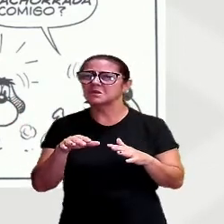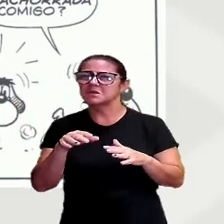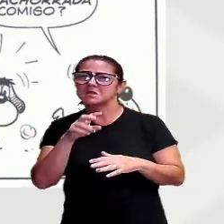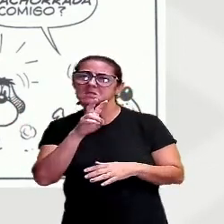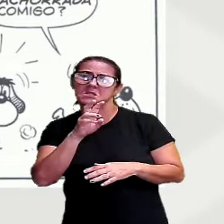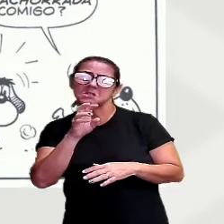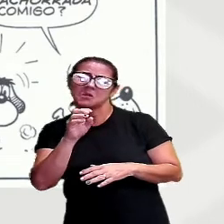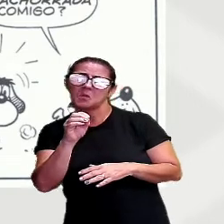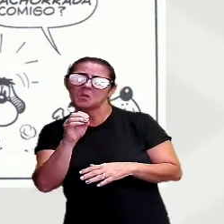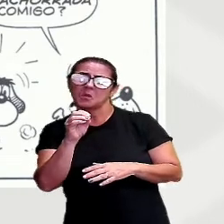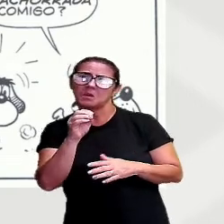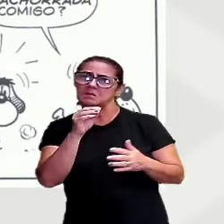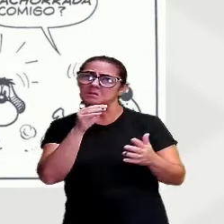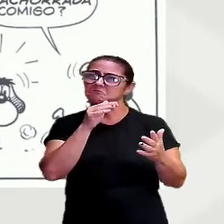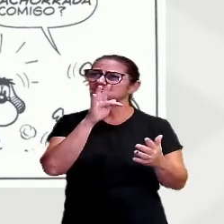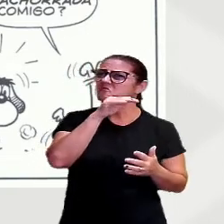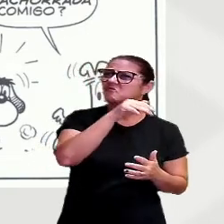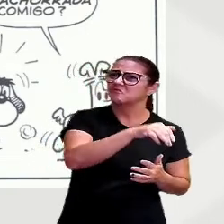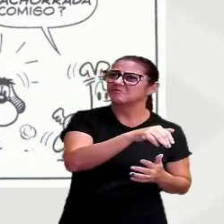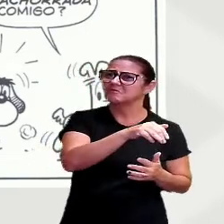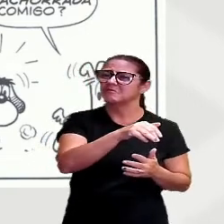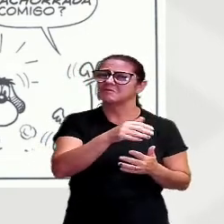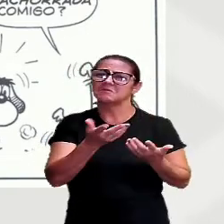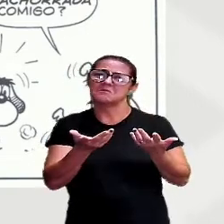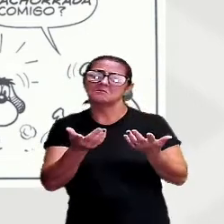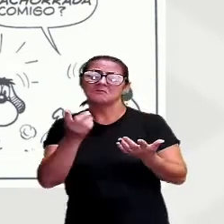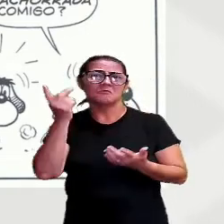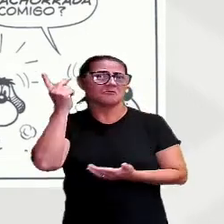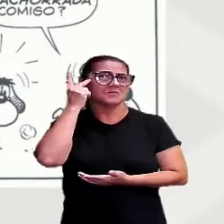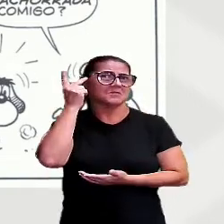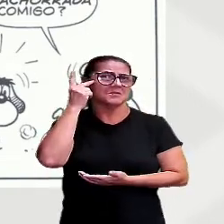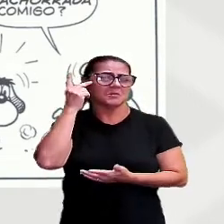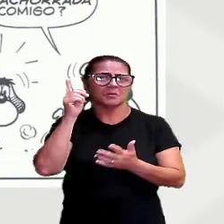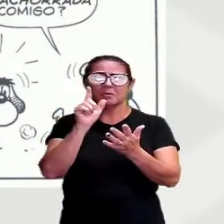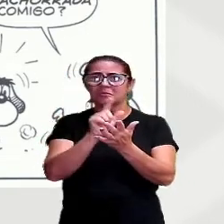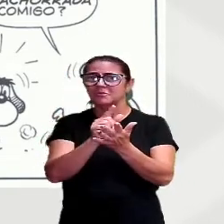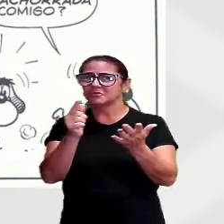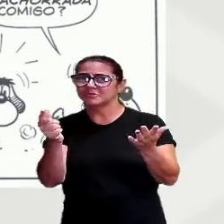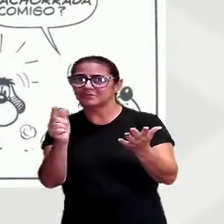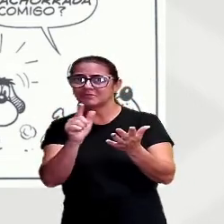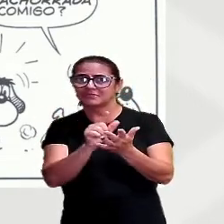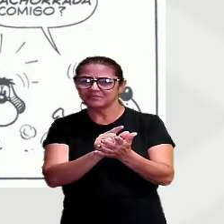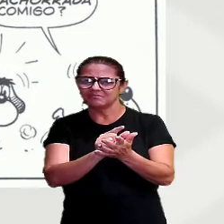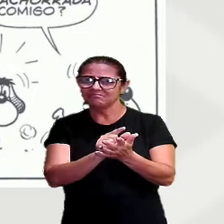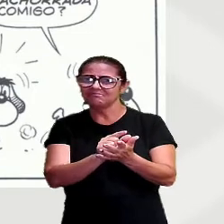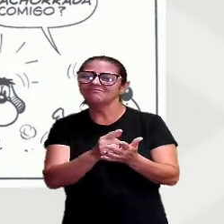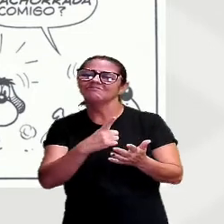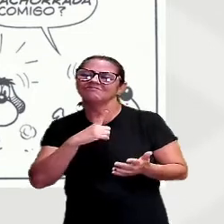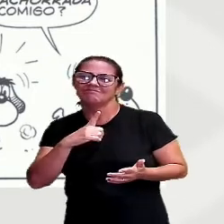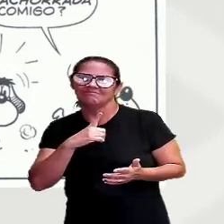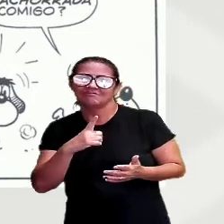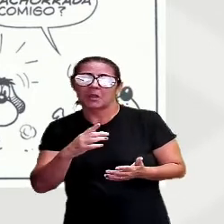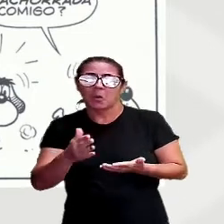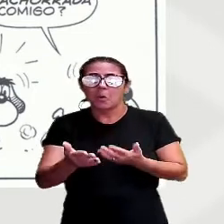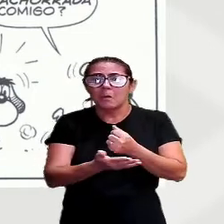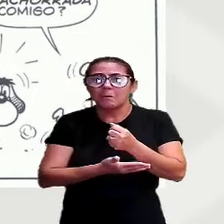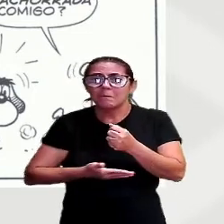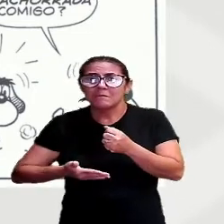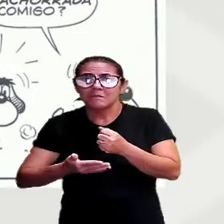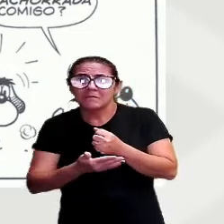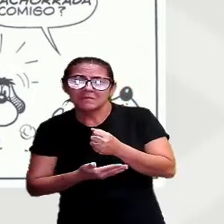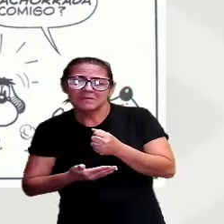1950, nada mais, nada menos que no Folha de São Paulo. Então, a gente já tem aí uma base, e assim, vale a pena a